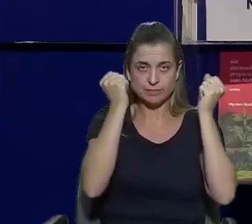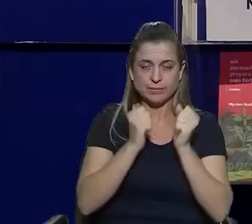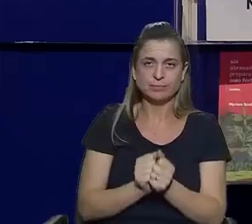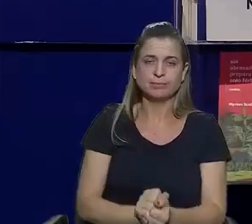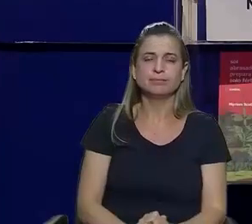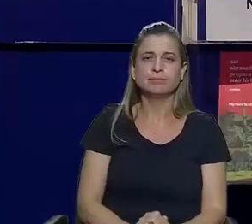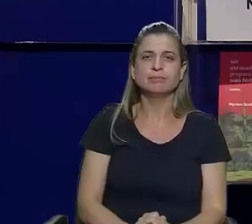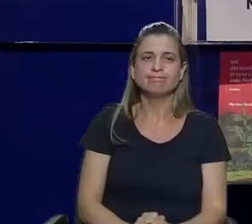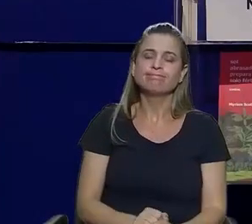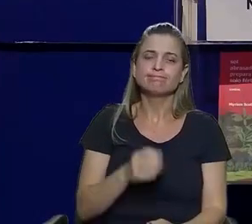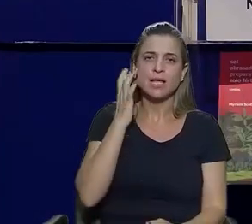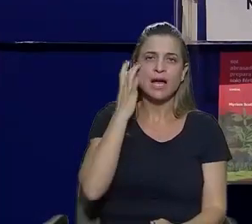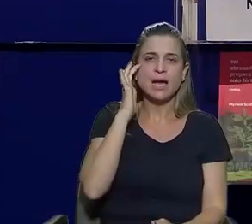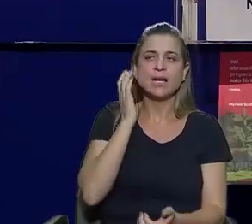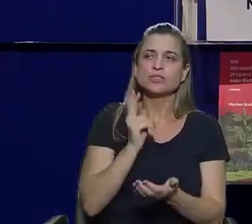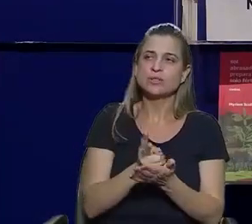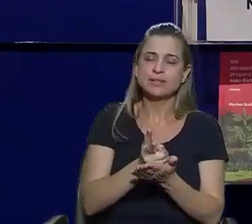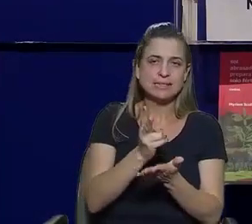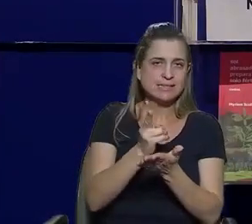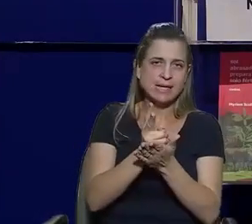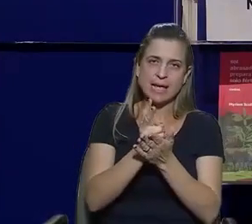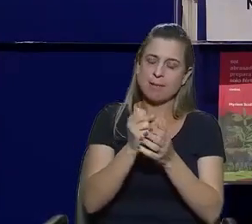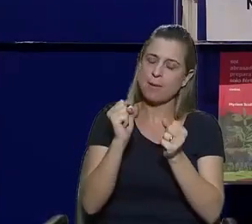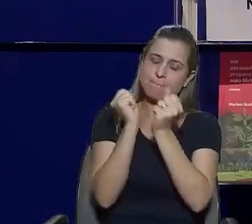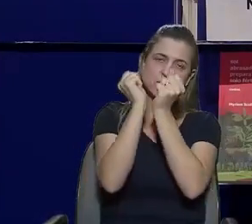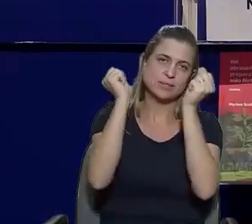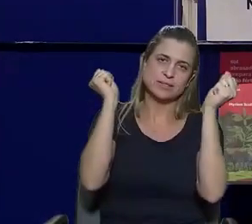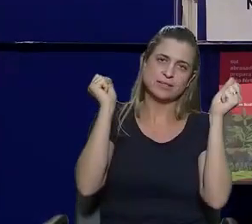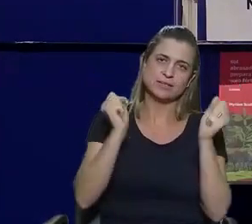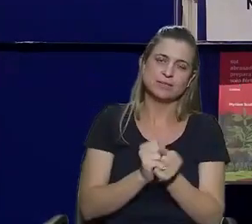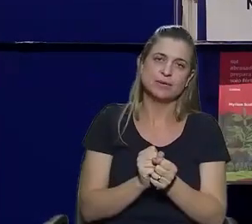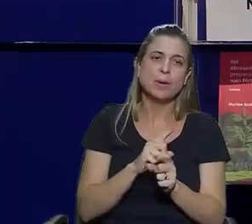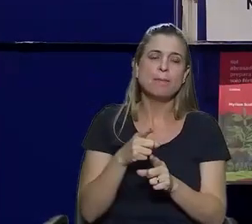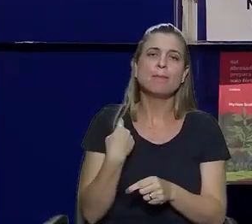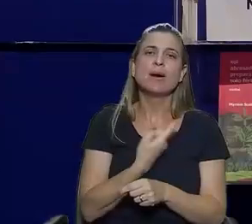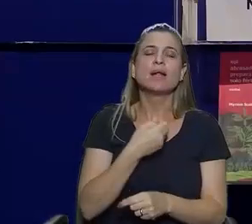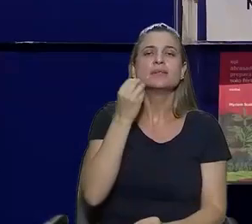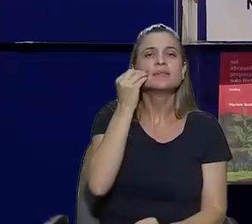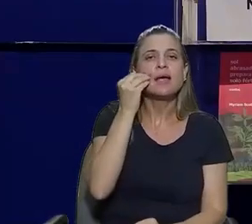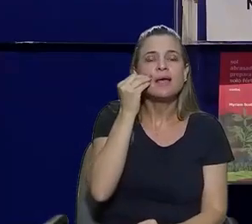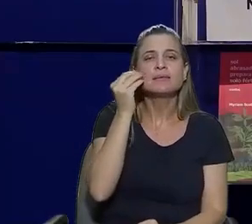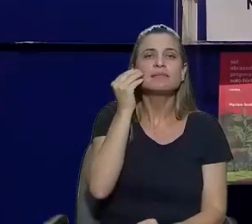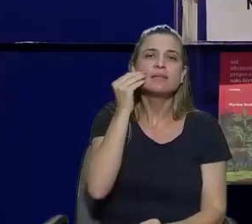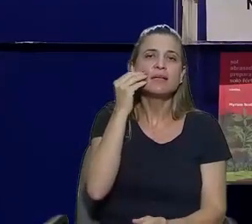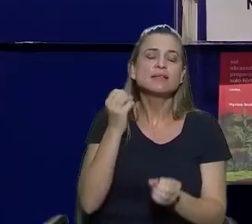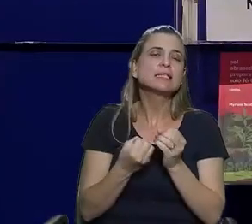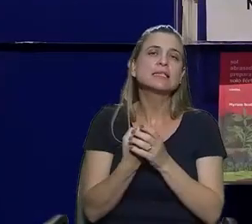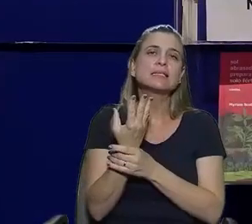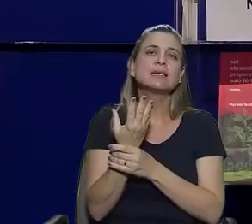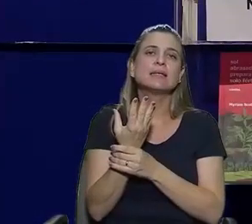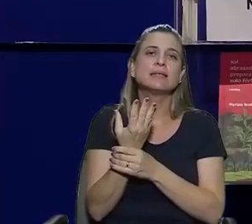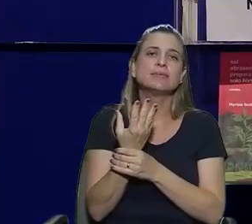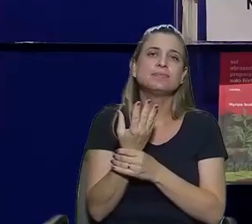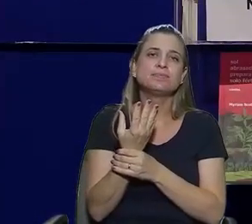Eu acho que sempre é impossível, mas, mas a gente vai tentando, né, criar alguns laços